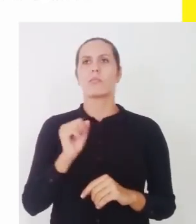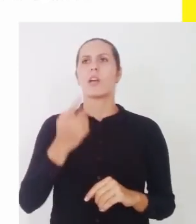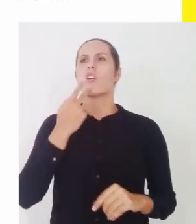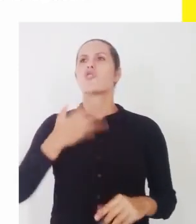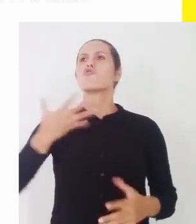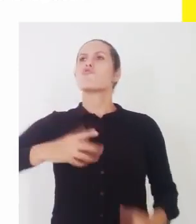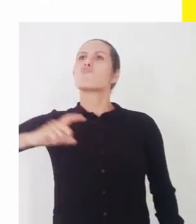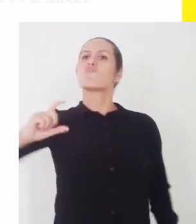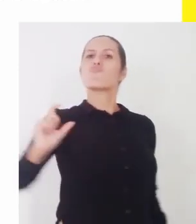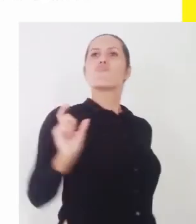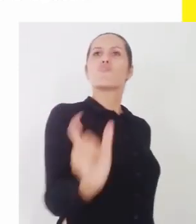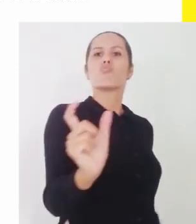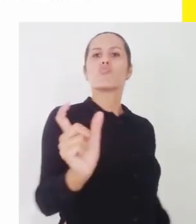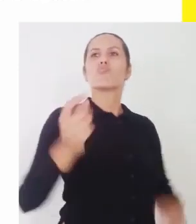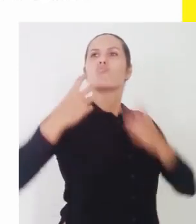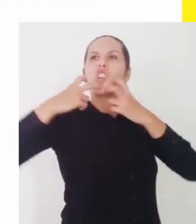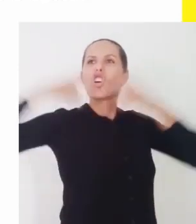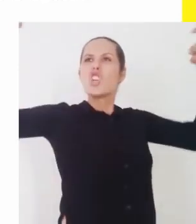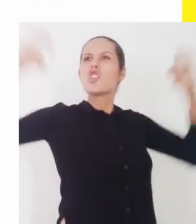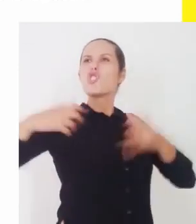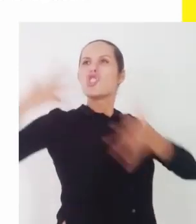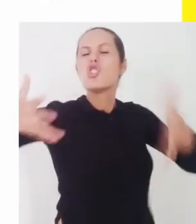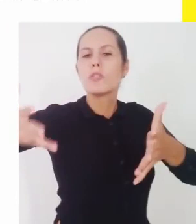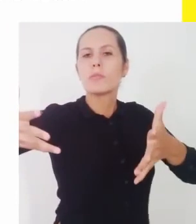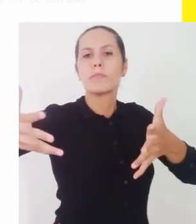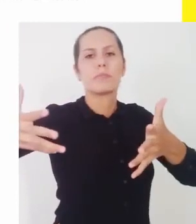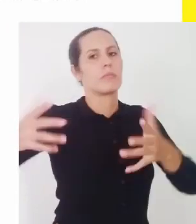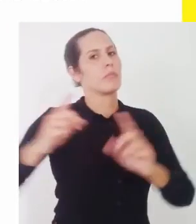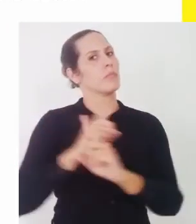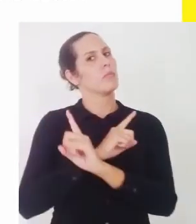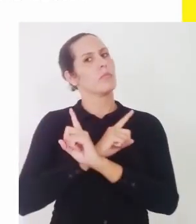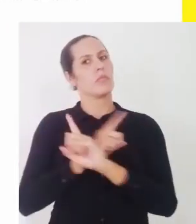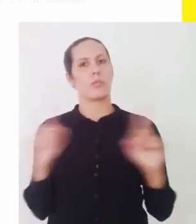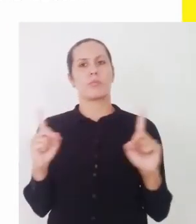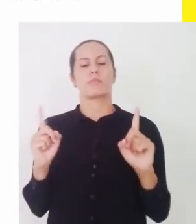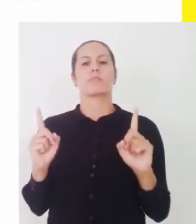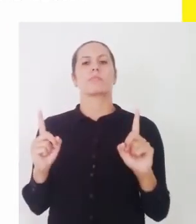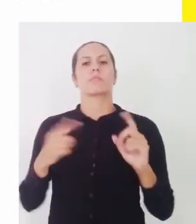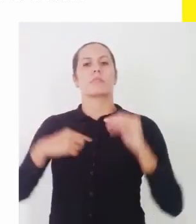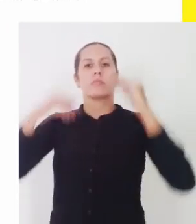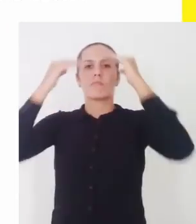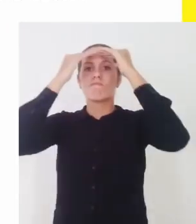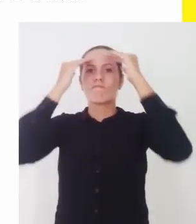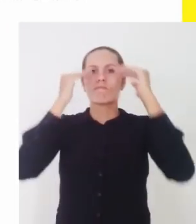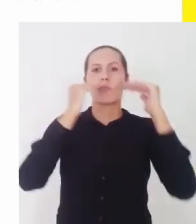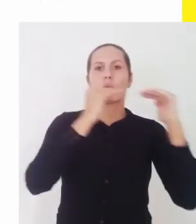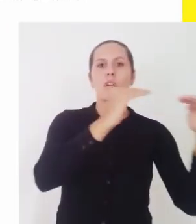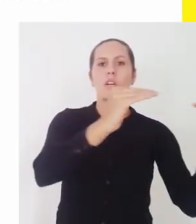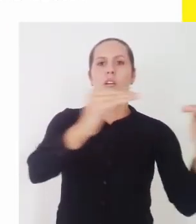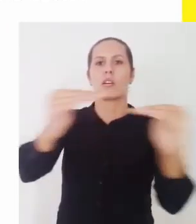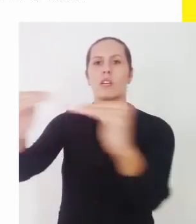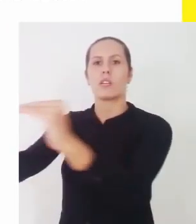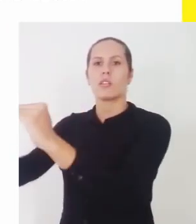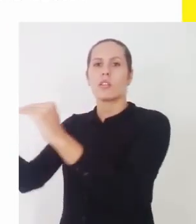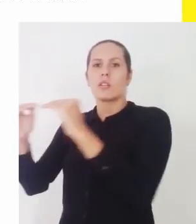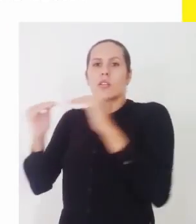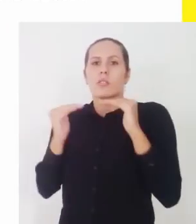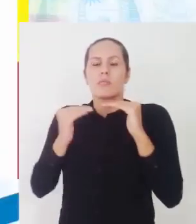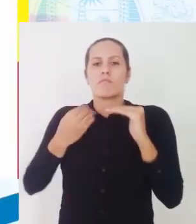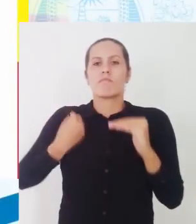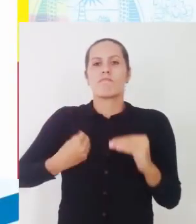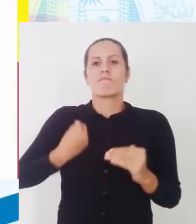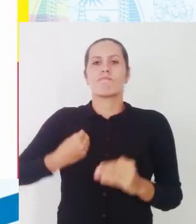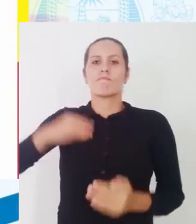Posso ofender, gritar, alterar o tom de voz? Não. O respeito mútuo deve existir